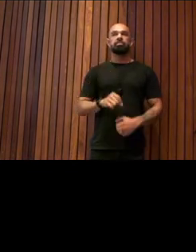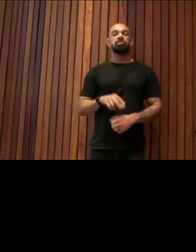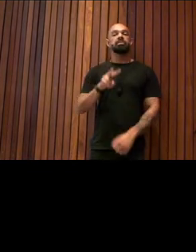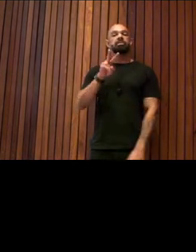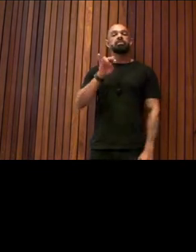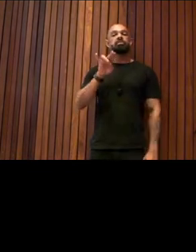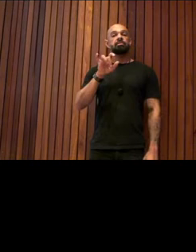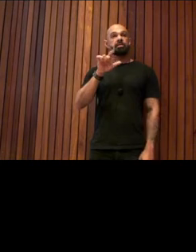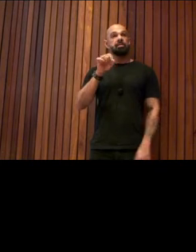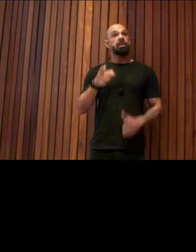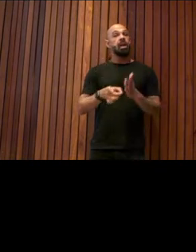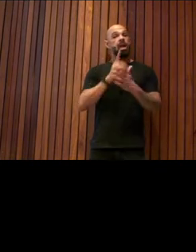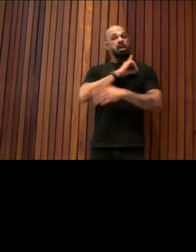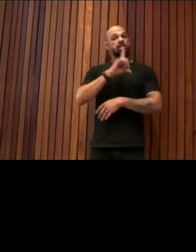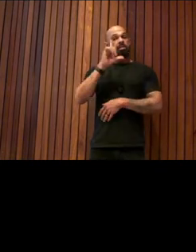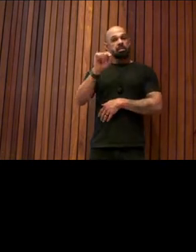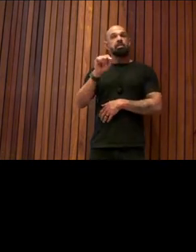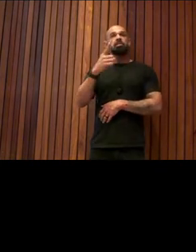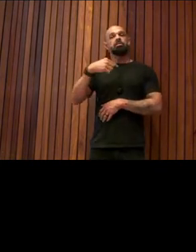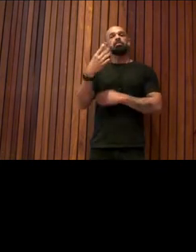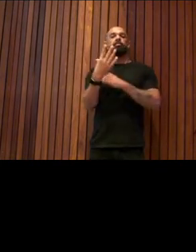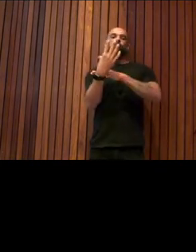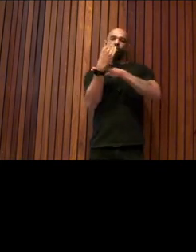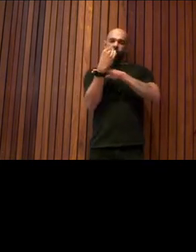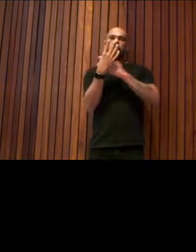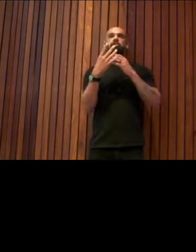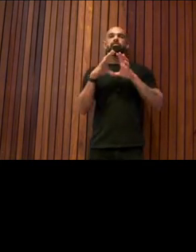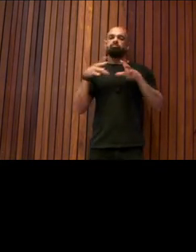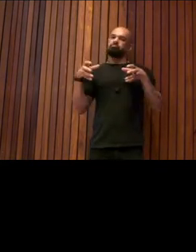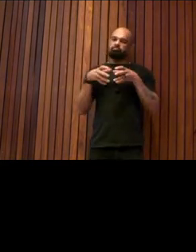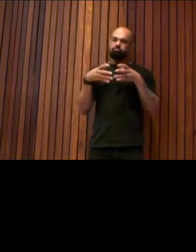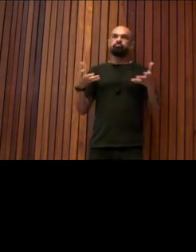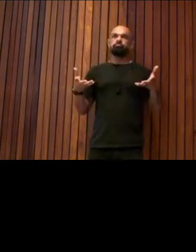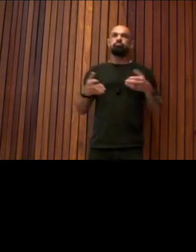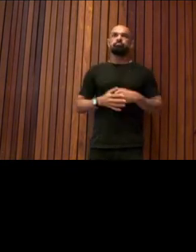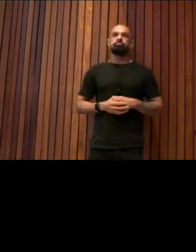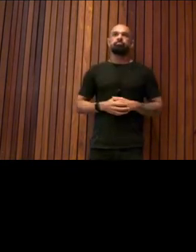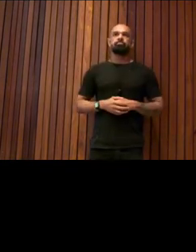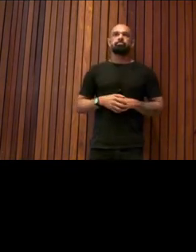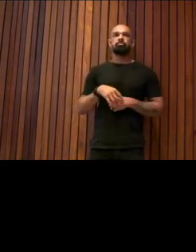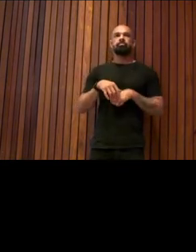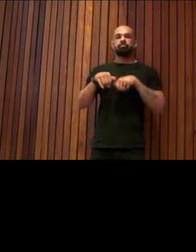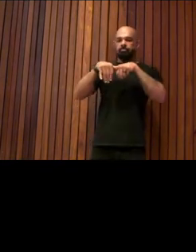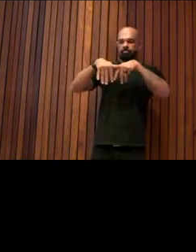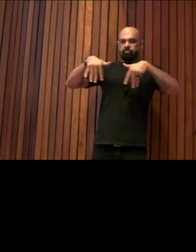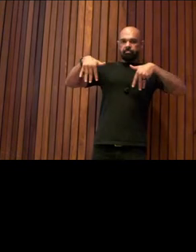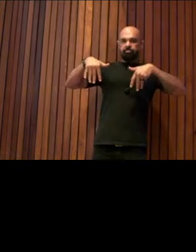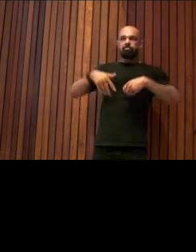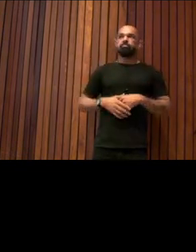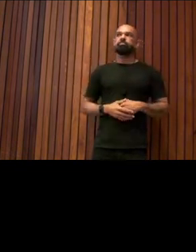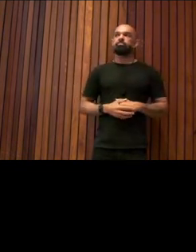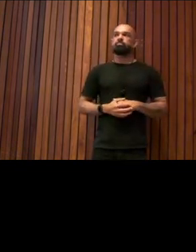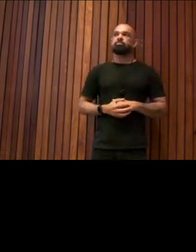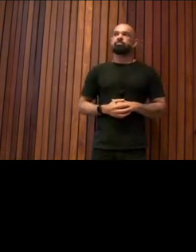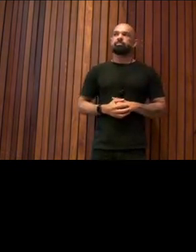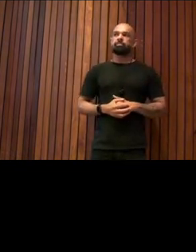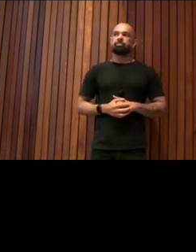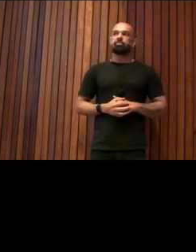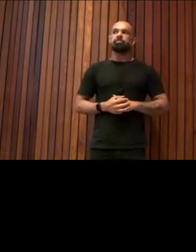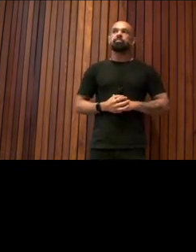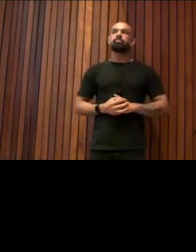Virgílio, antes de você sair, vamos fazer uma foto com todo mundo aqui na frente? Vamos.